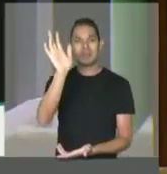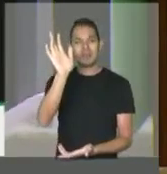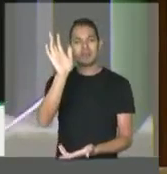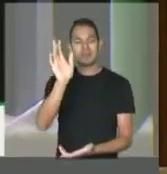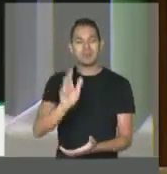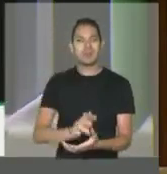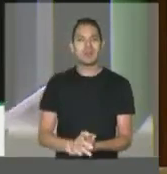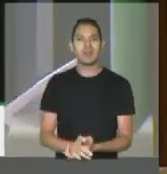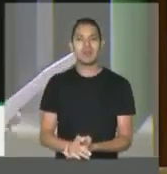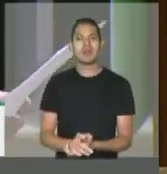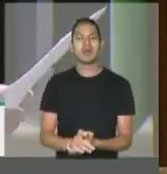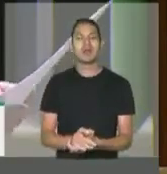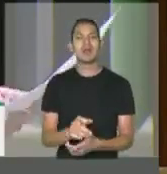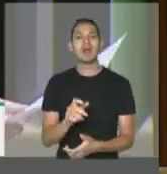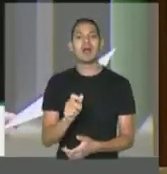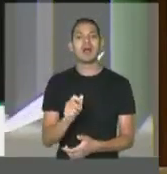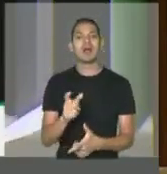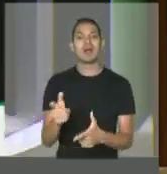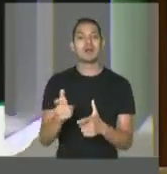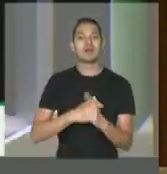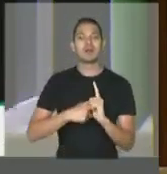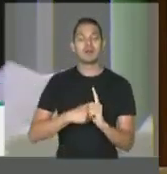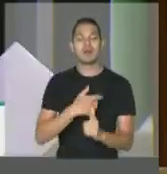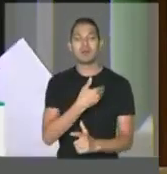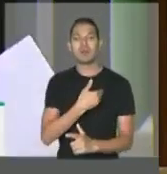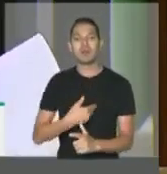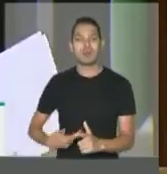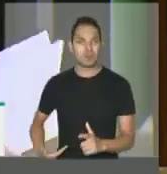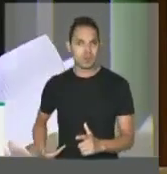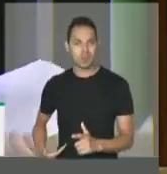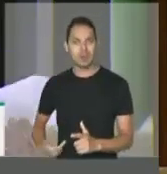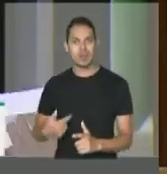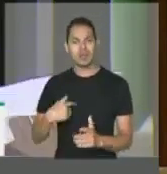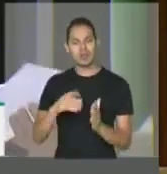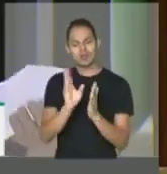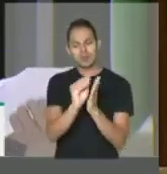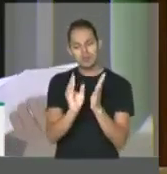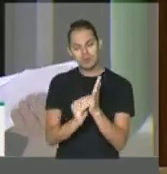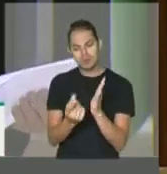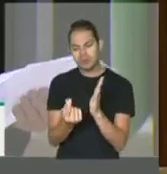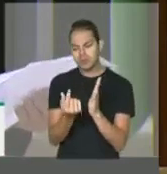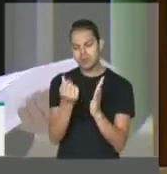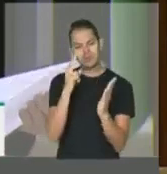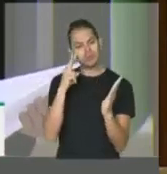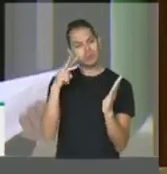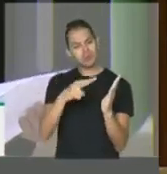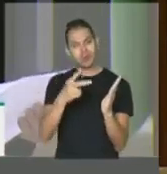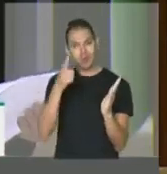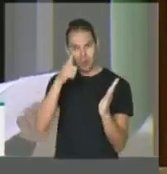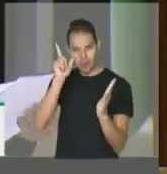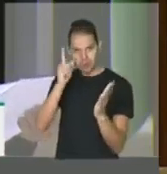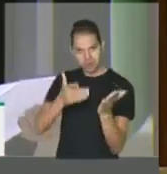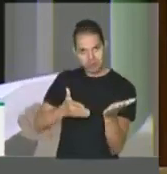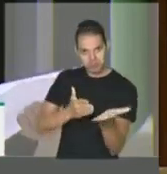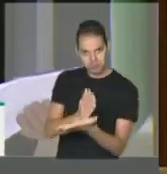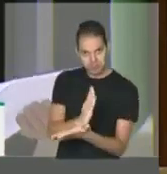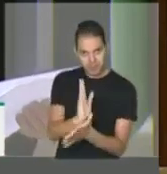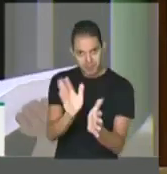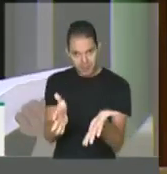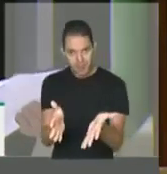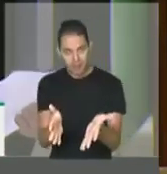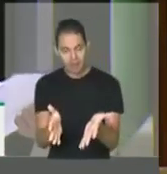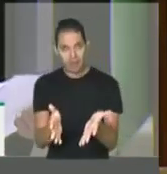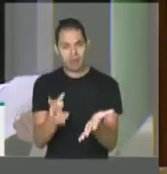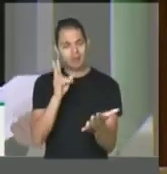vergonhoso, a título da dívida pública. Eu, olhando o orçamento que nós votamos aqui nessa casa ontem, colegas